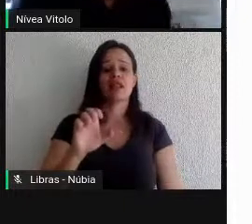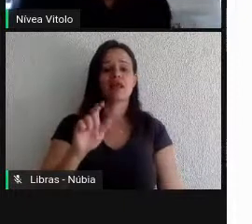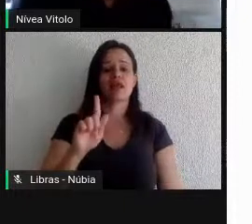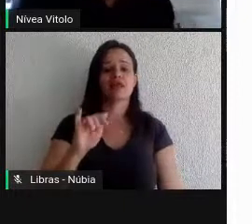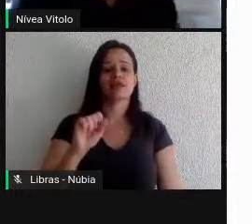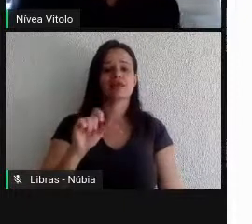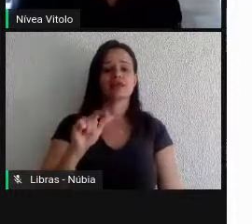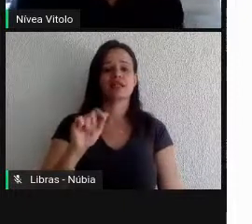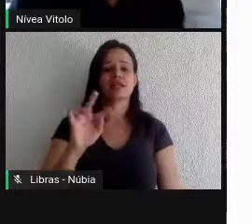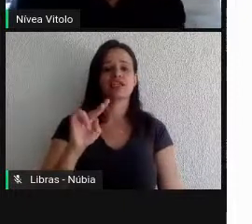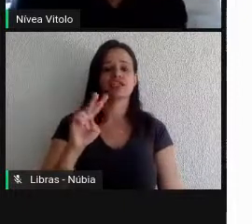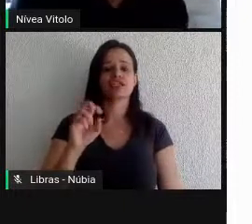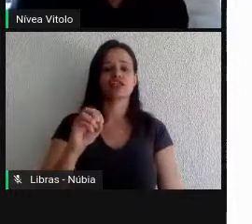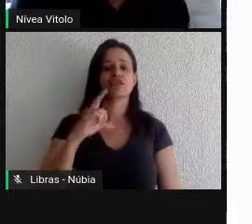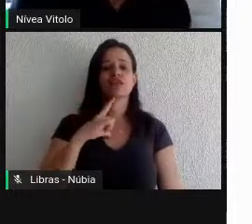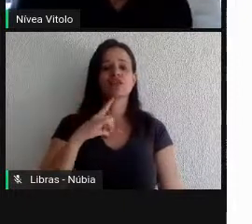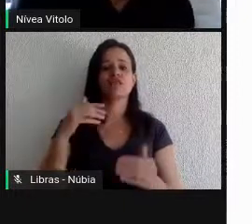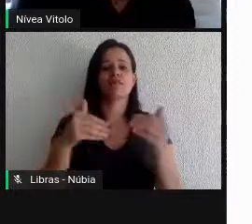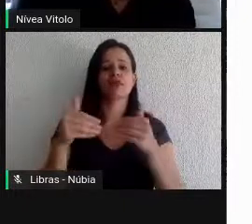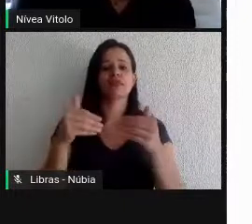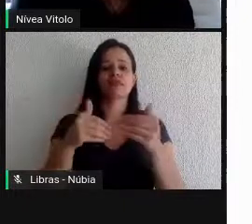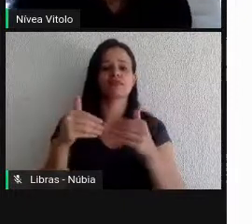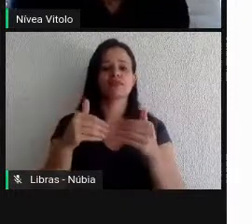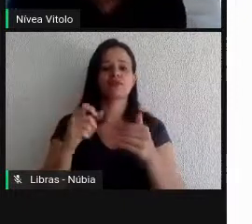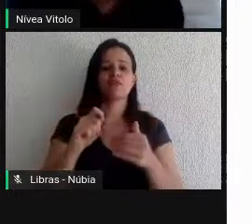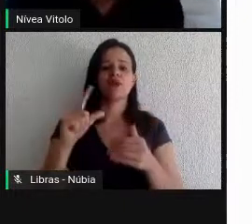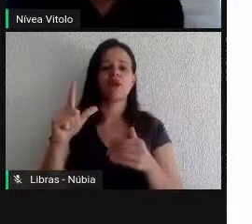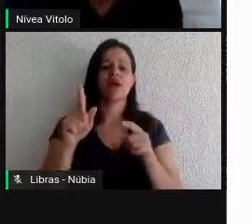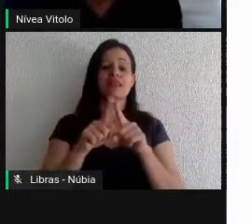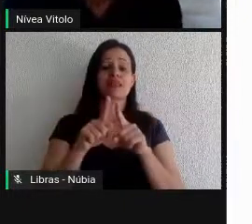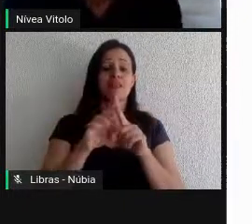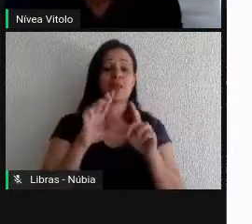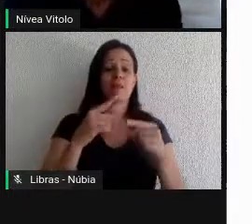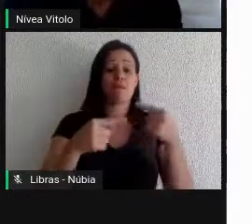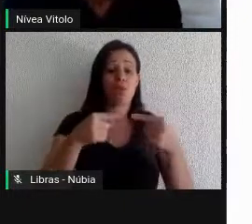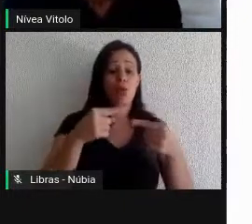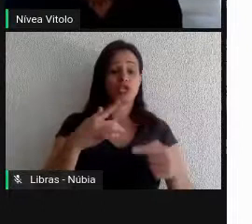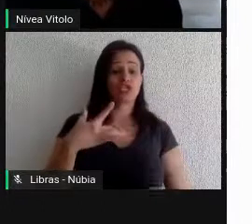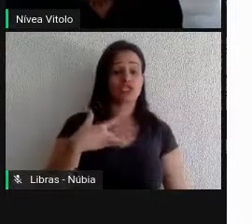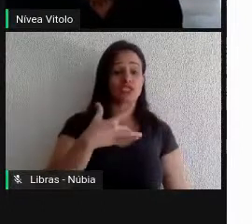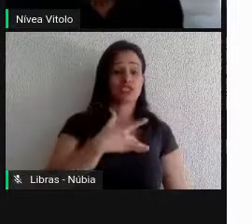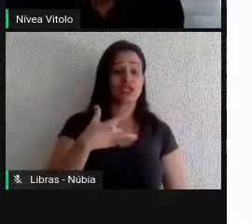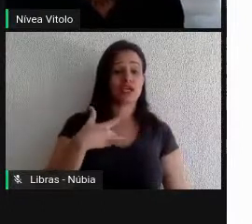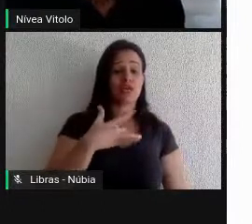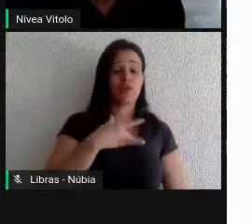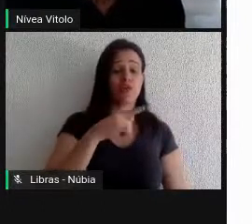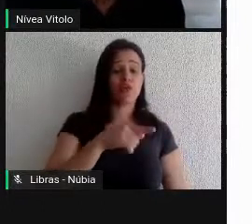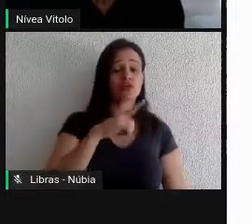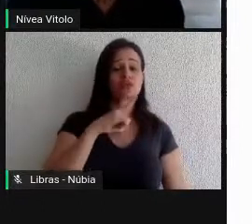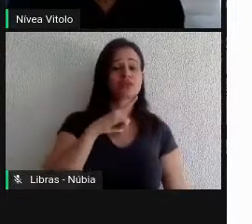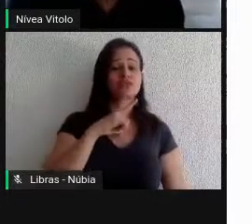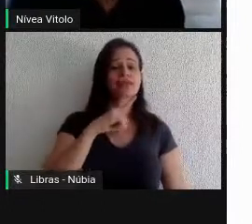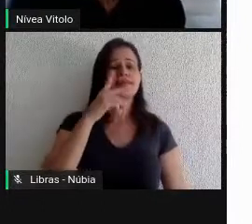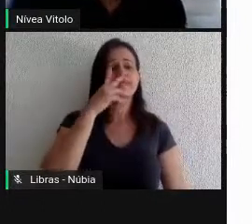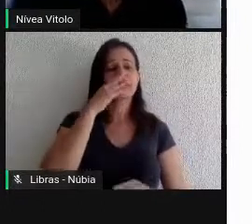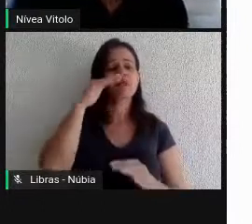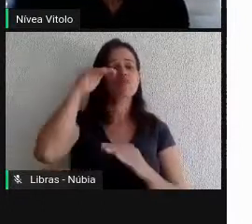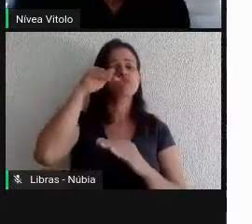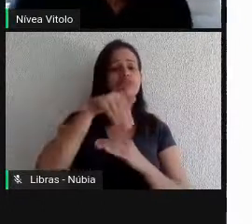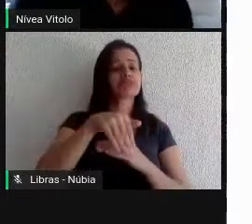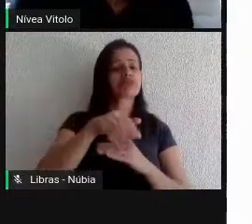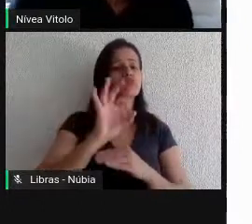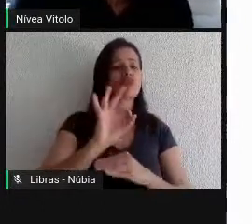aqui estudados. No caso das políticas de saúde, apesar de não ter havido essa tendência de queda na dominância, a dominância